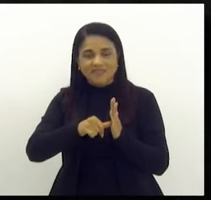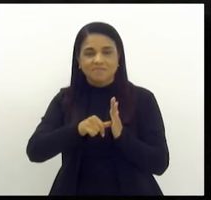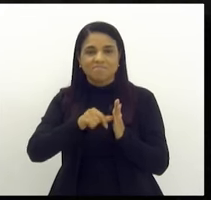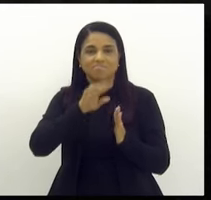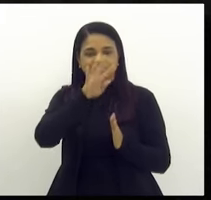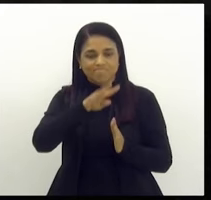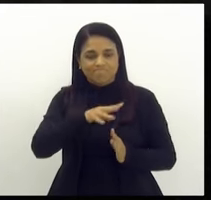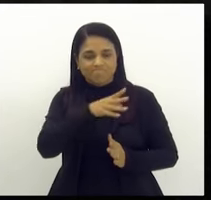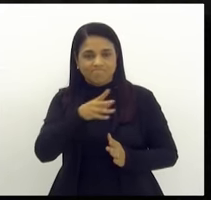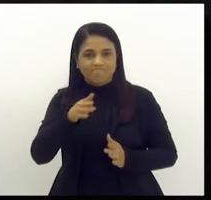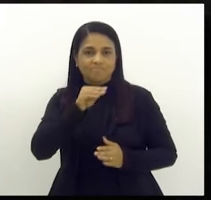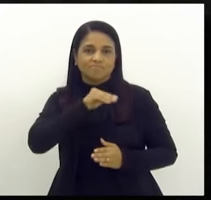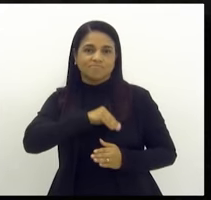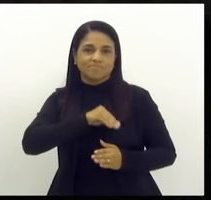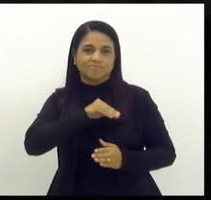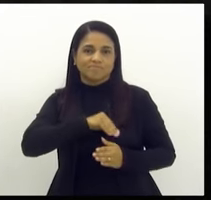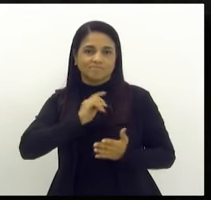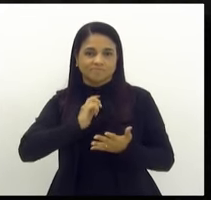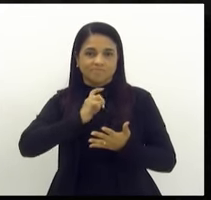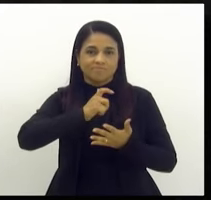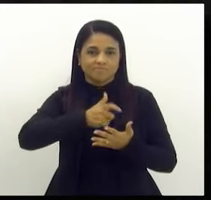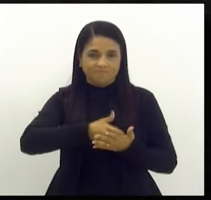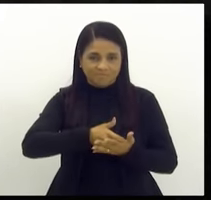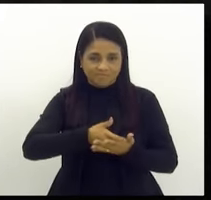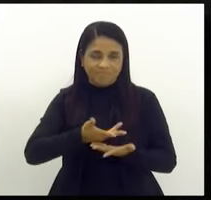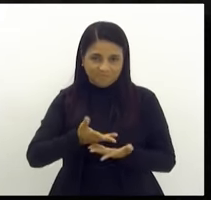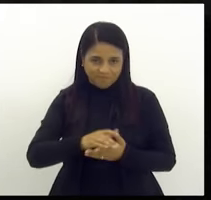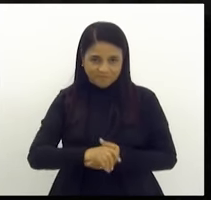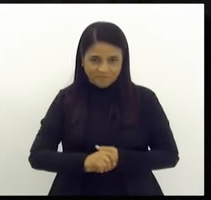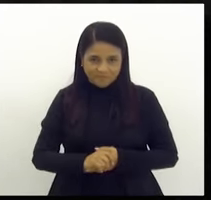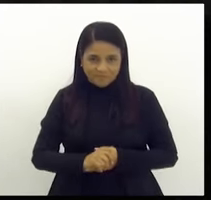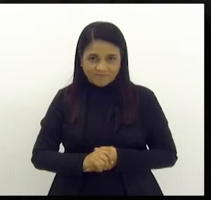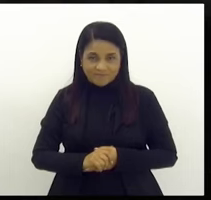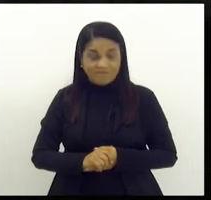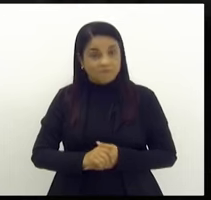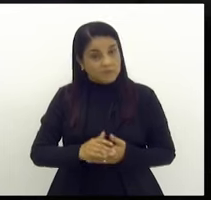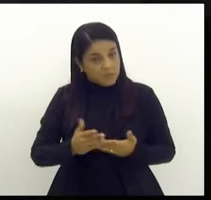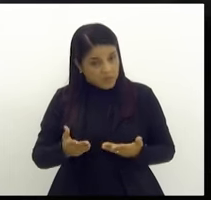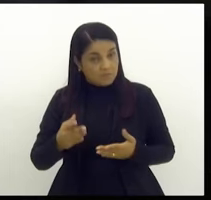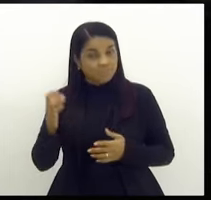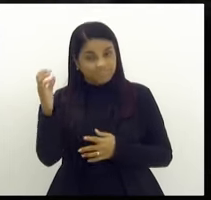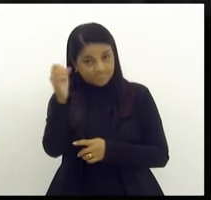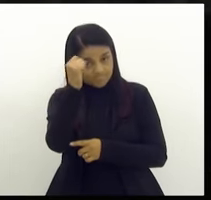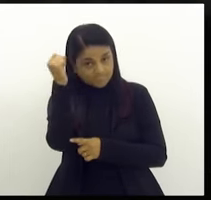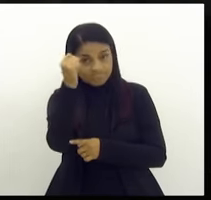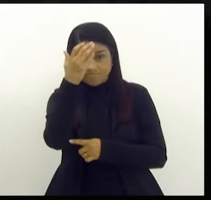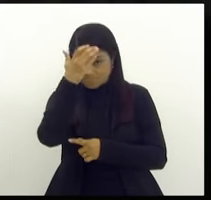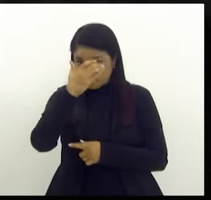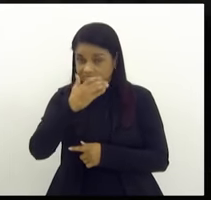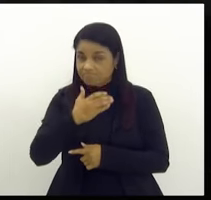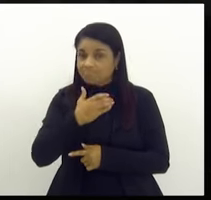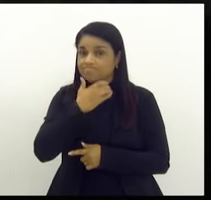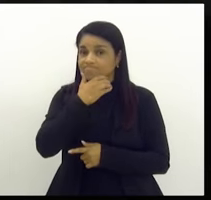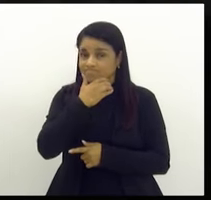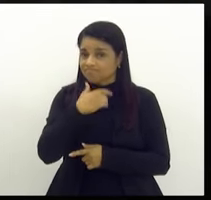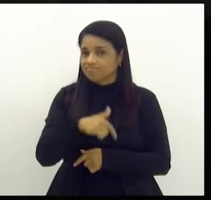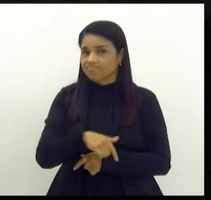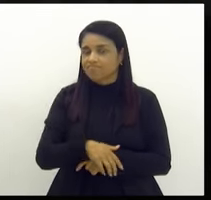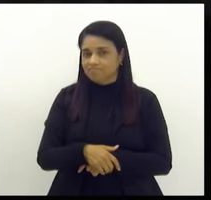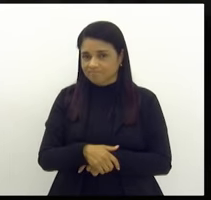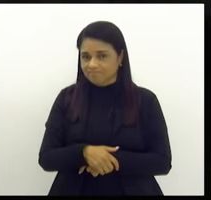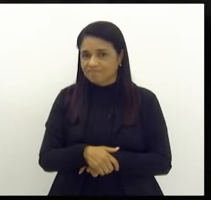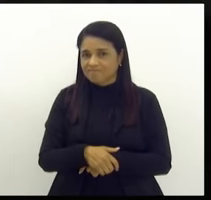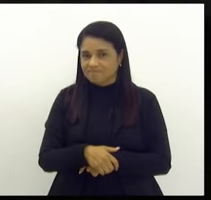pagamento despesa de pessoal e encargos Essa é o fio da navalha agora volto a dizer